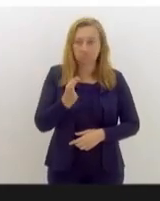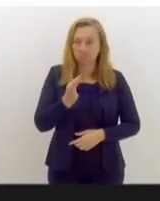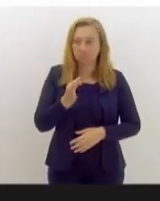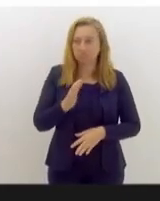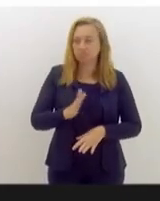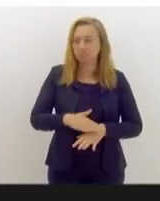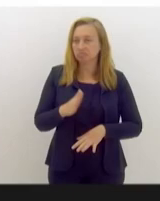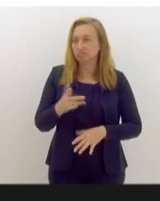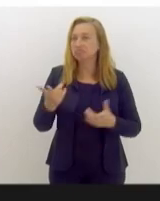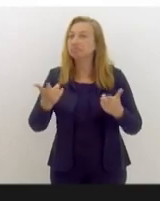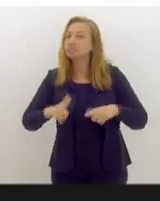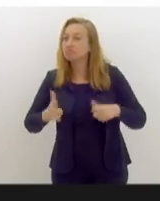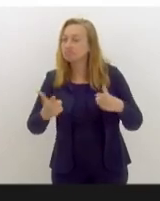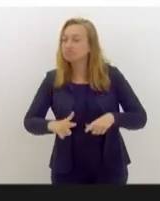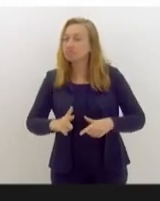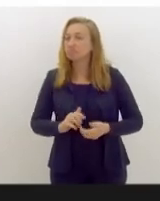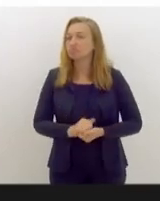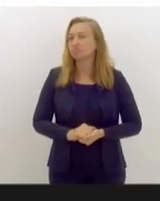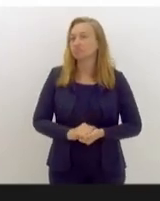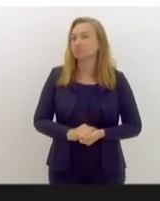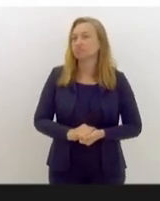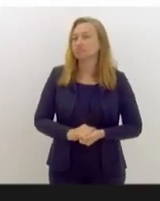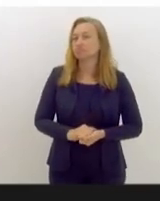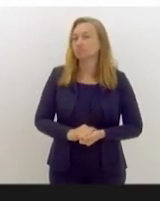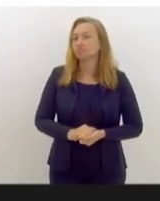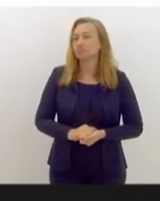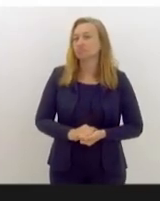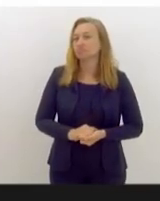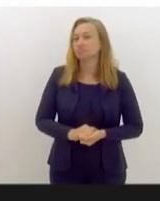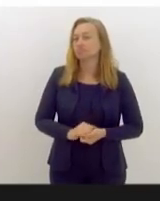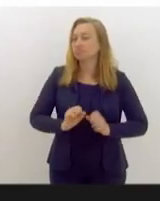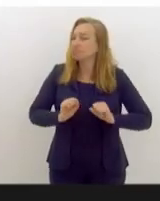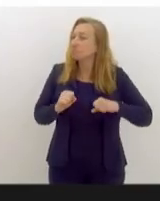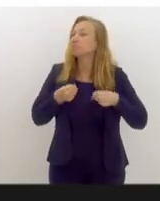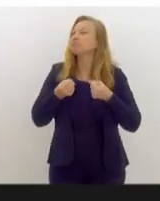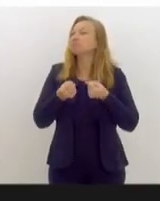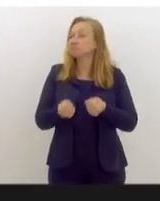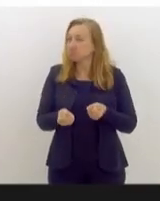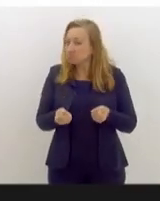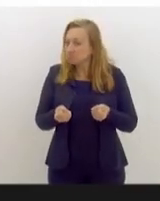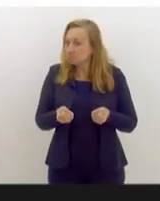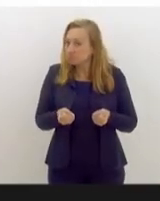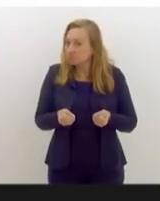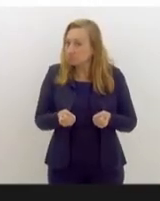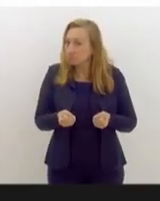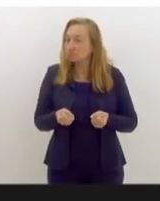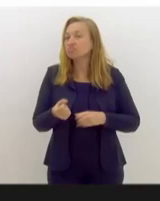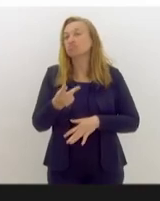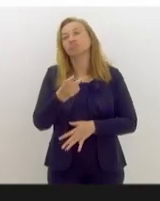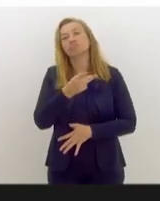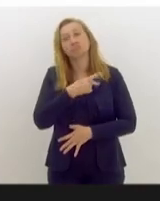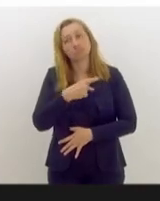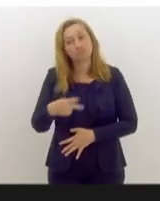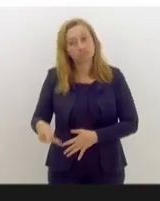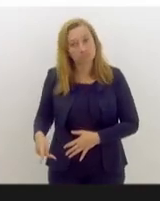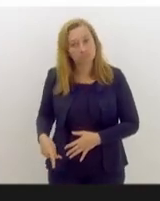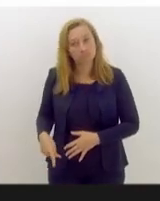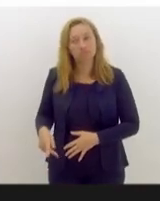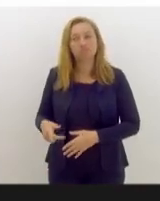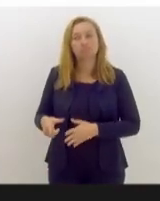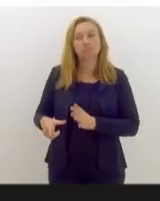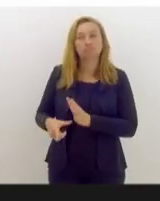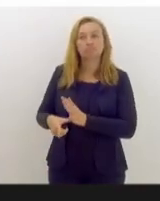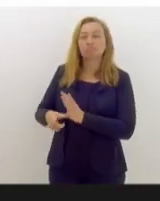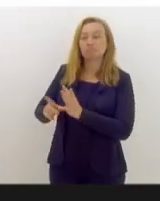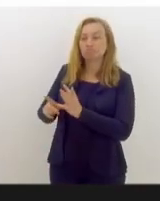mais aonde estava, apesar dos esforços dos presidentes que me antecederam